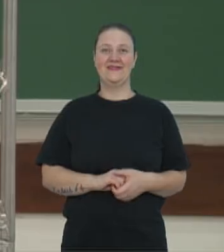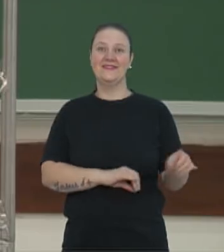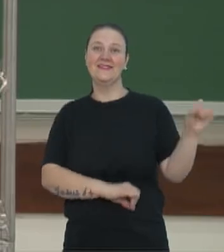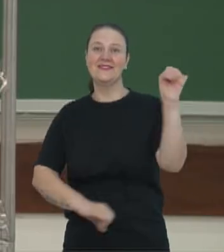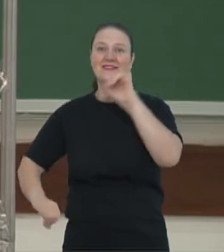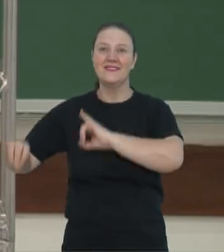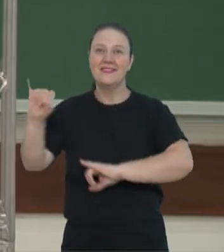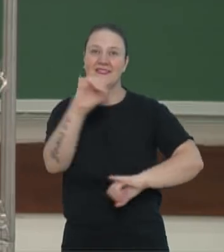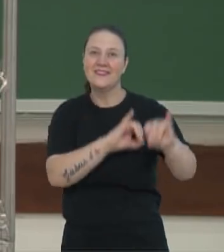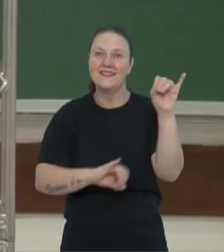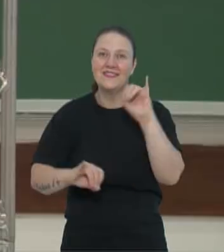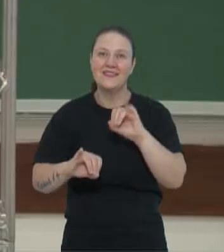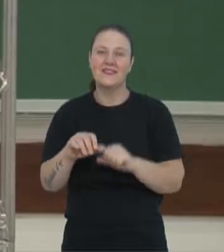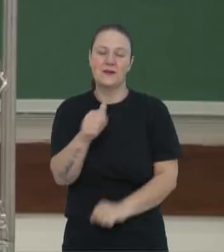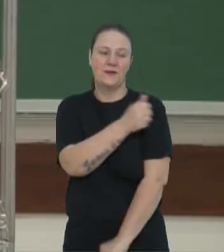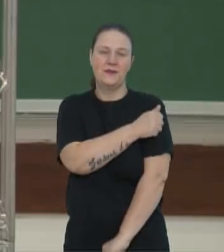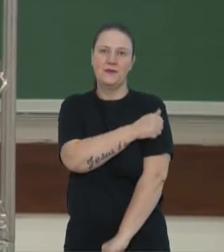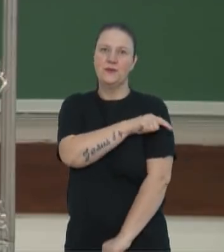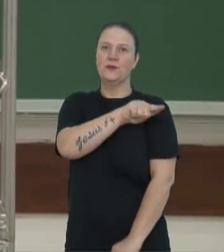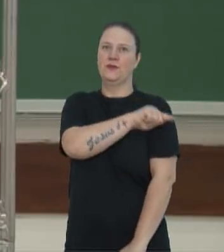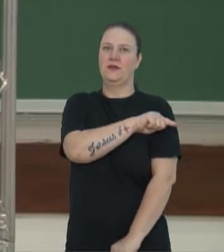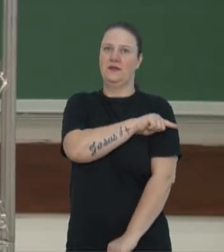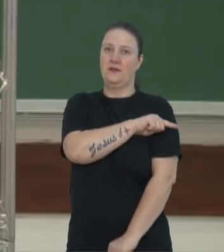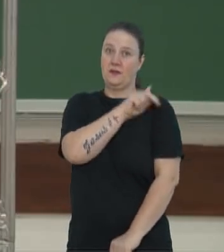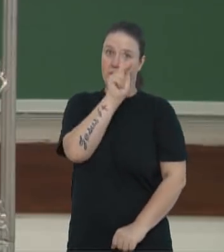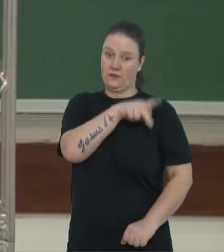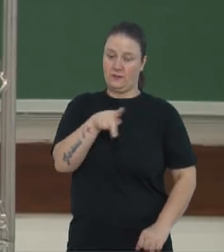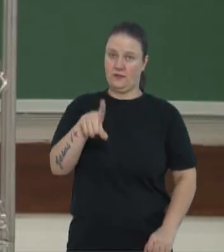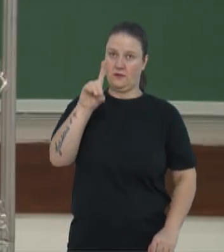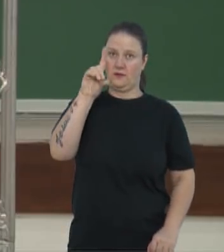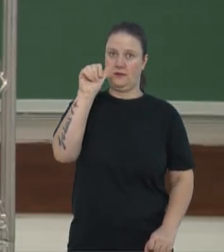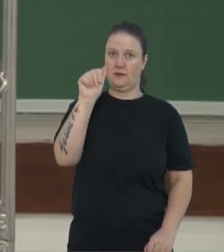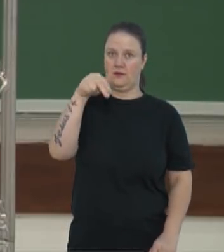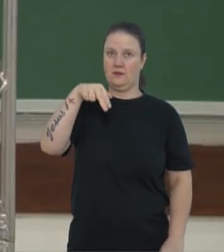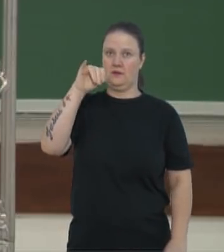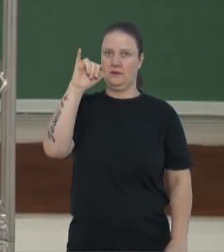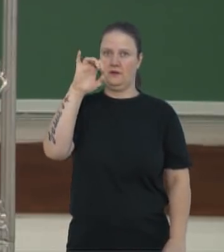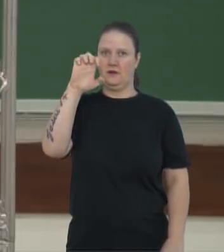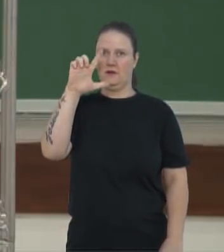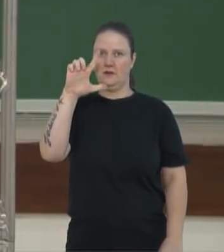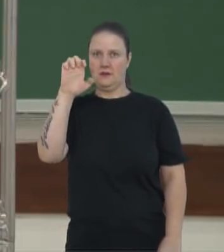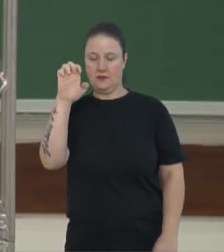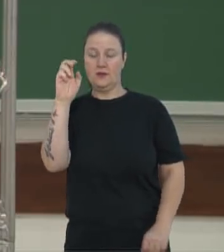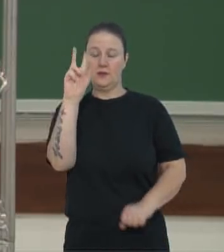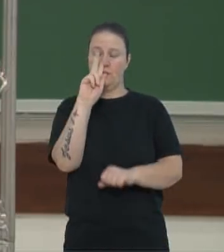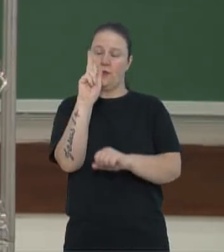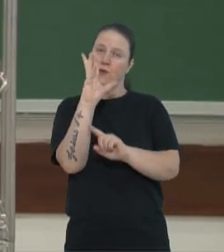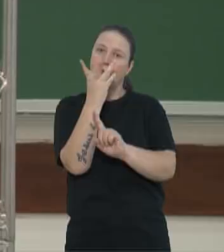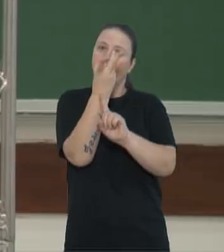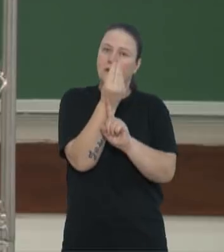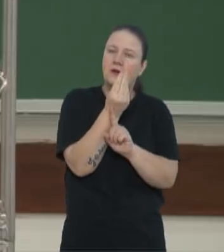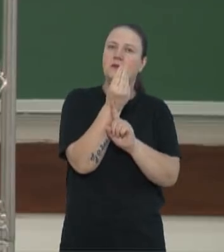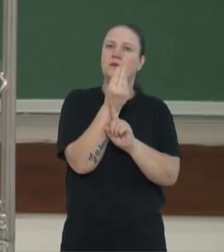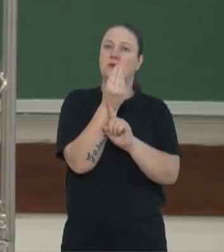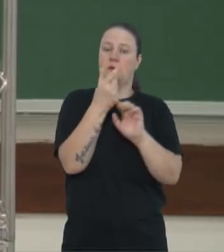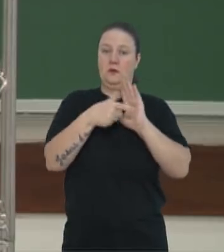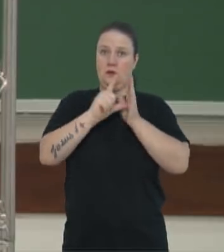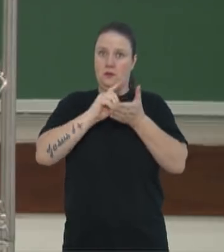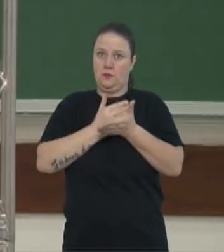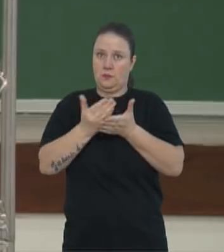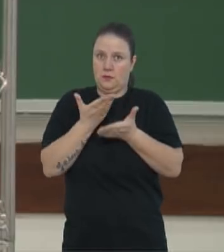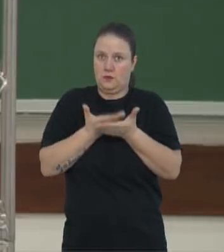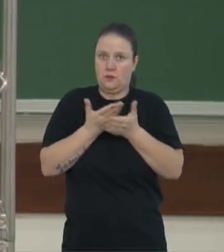Olá, sétimo ano! Aqui é Daniele Viana, professora de vocês de artes. Antes de iniciar a aula, alguns recados, né?